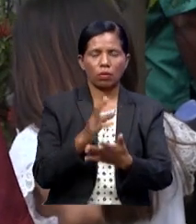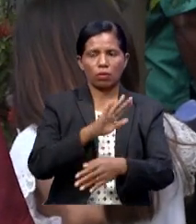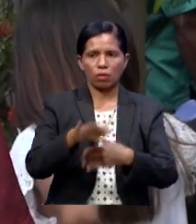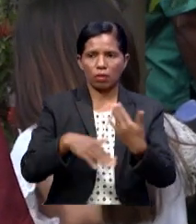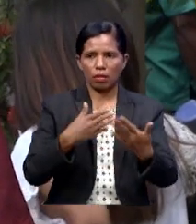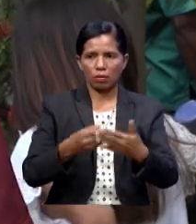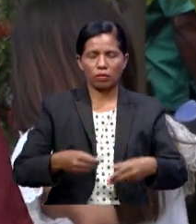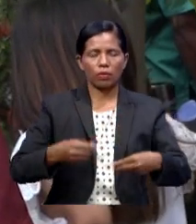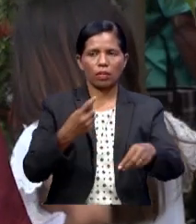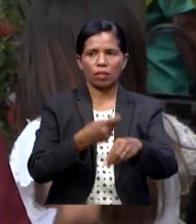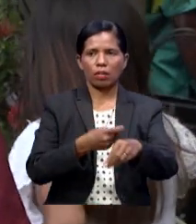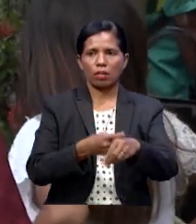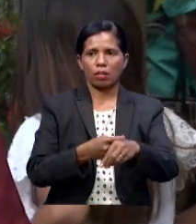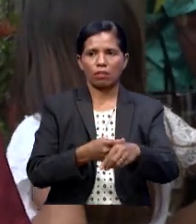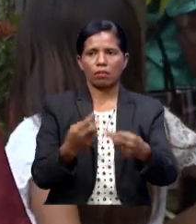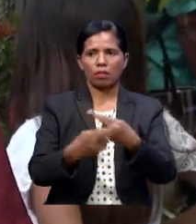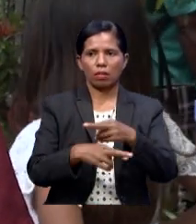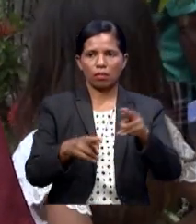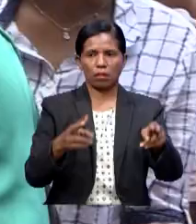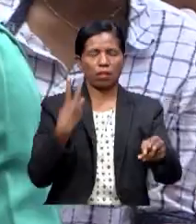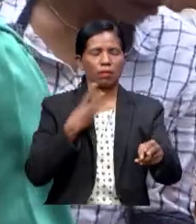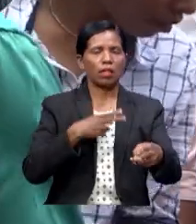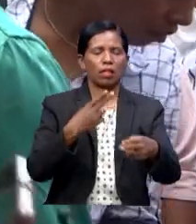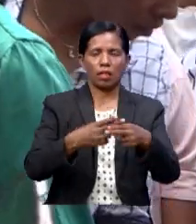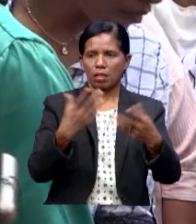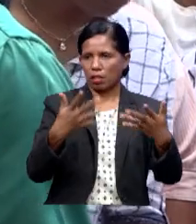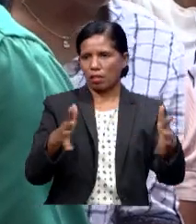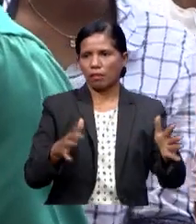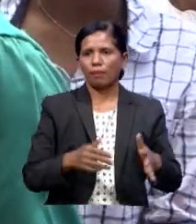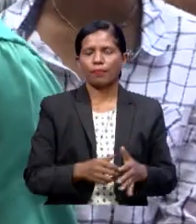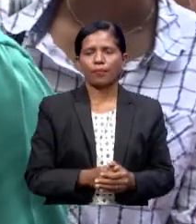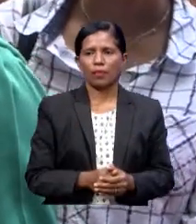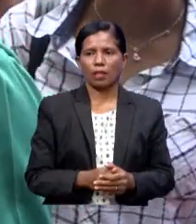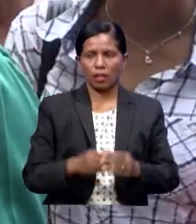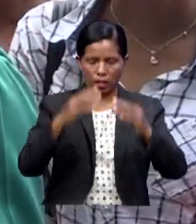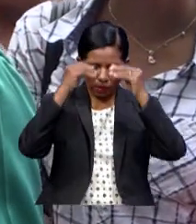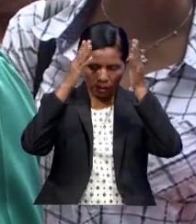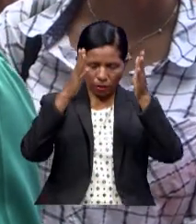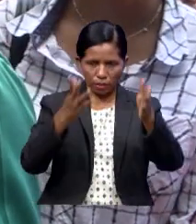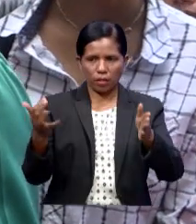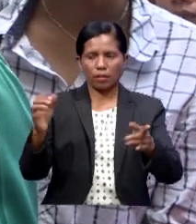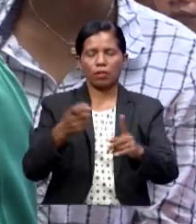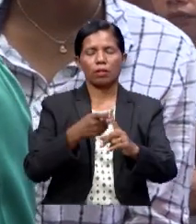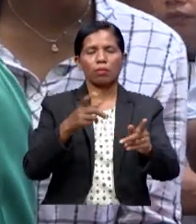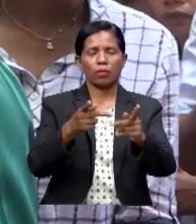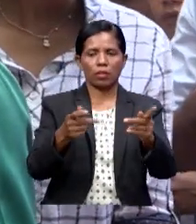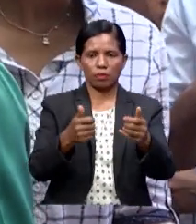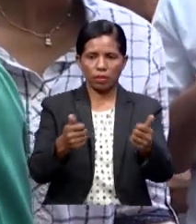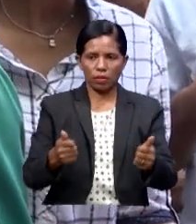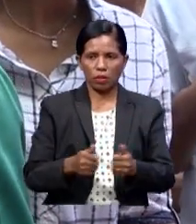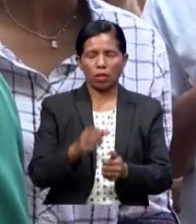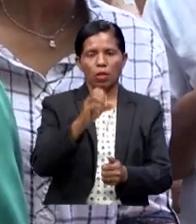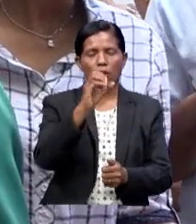ba soy am ni tempu ba be resultado ikus am naran mak lai ya. Nune Mos, professor voluntário, husi posto administrativo